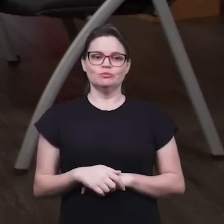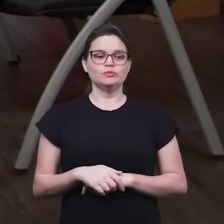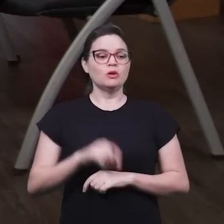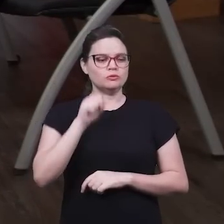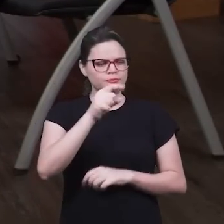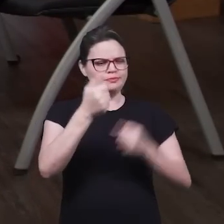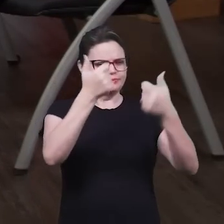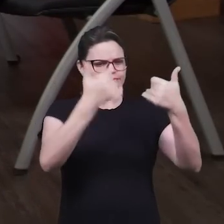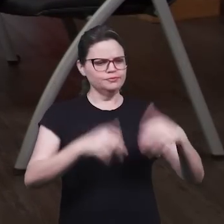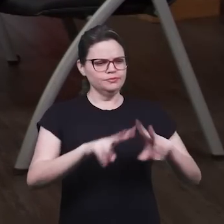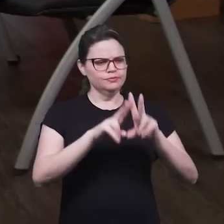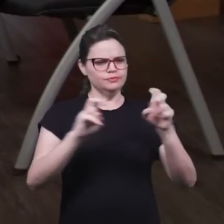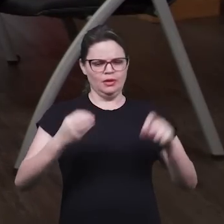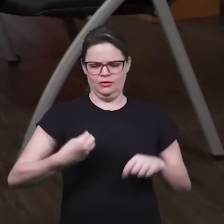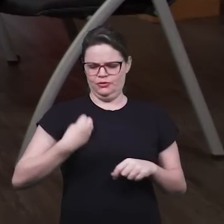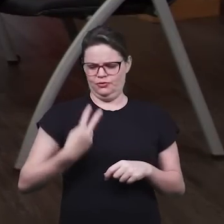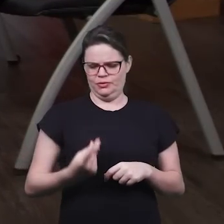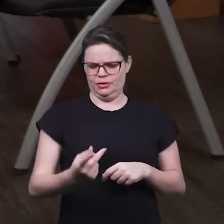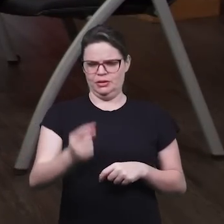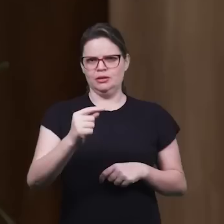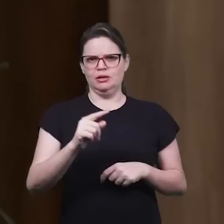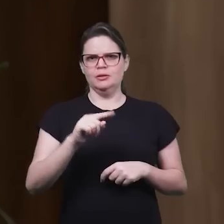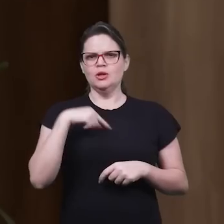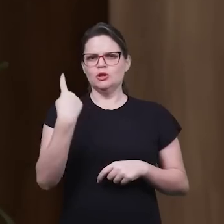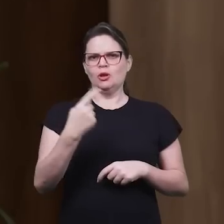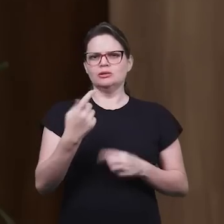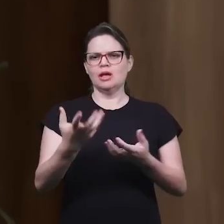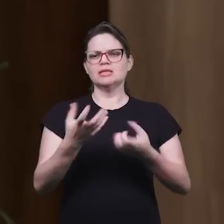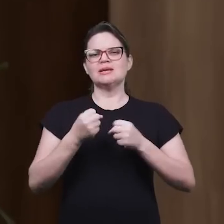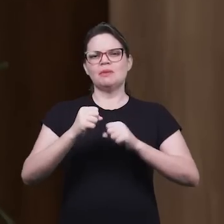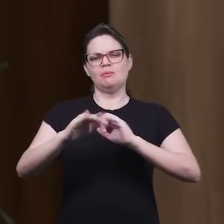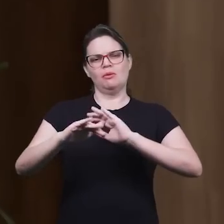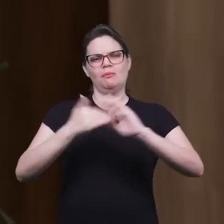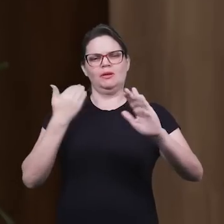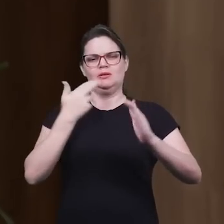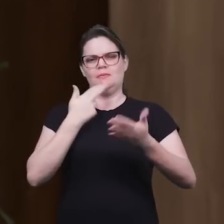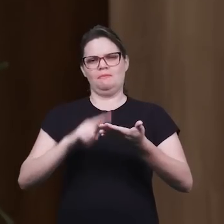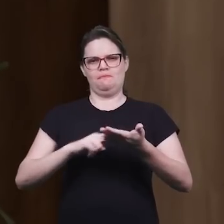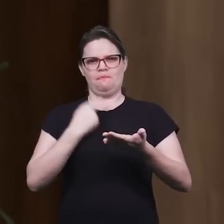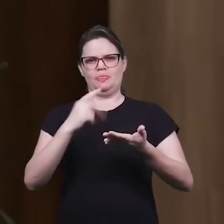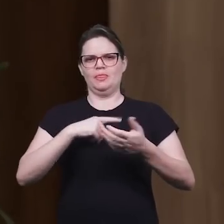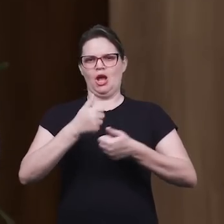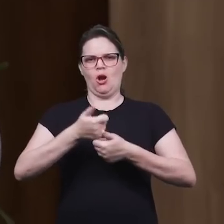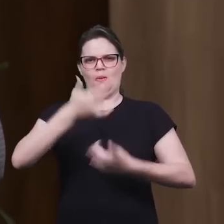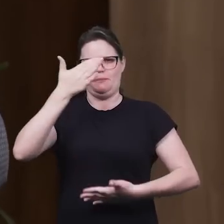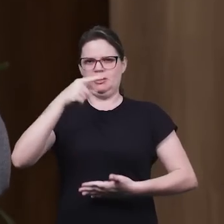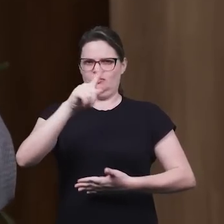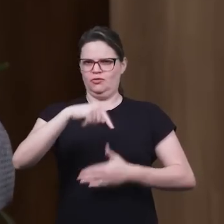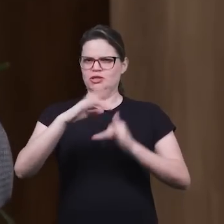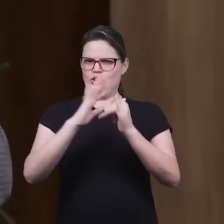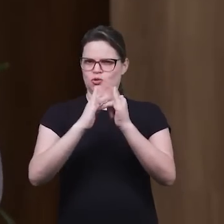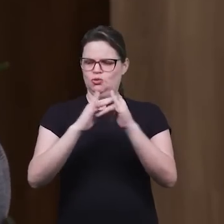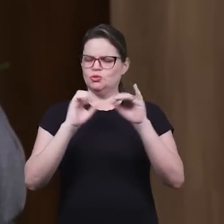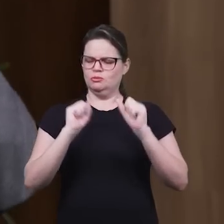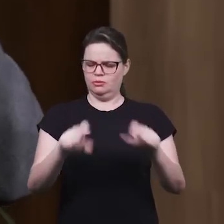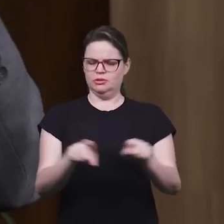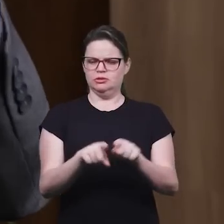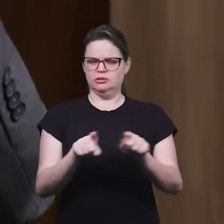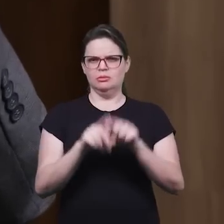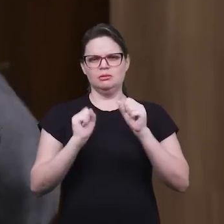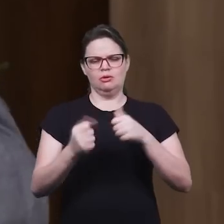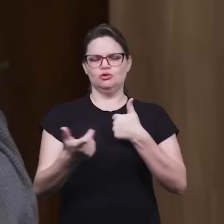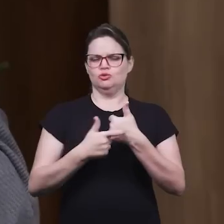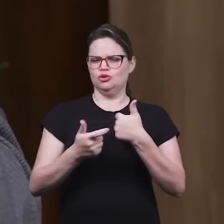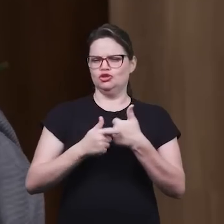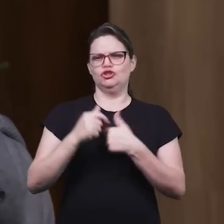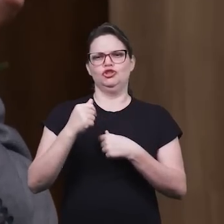nós recebemos um comentário. Você que está nos assistindo pelo YouTube, tem os comentários, você pode fazer. Ou seja,